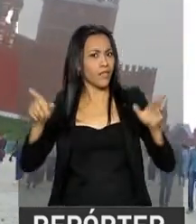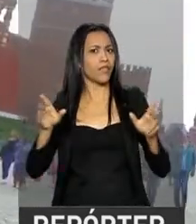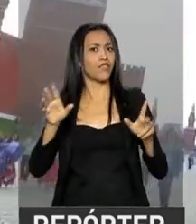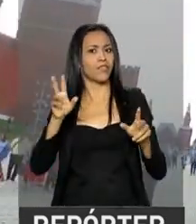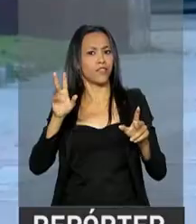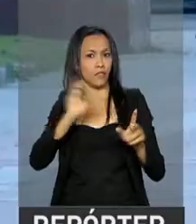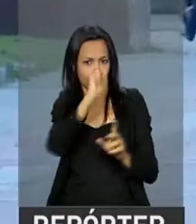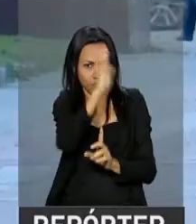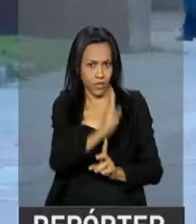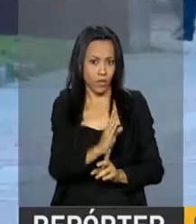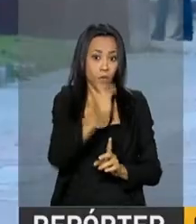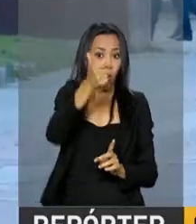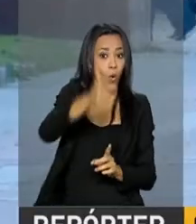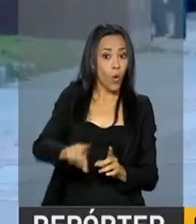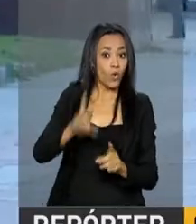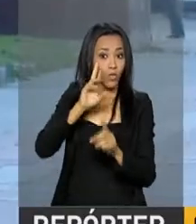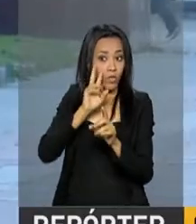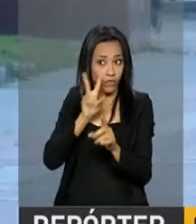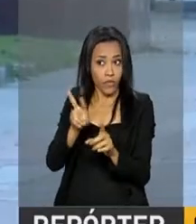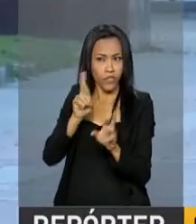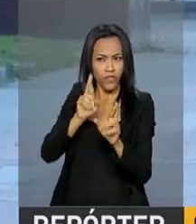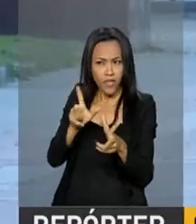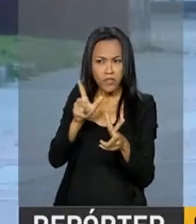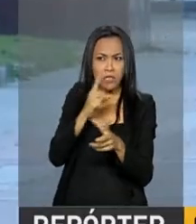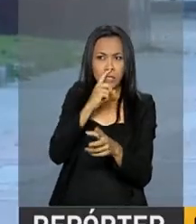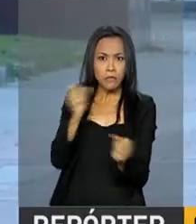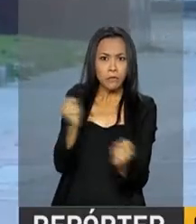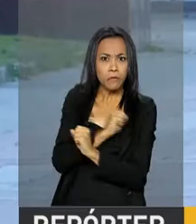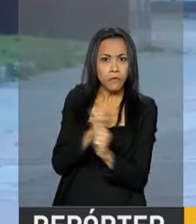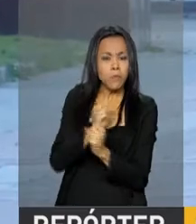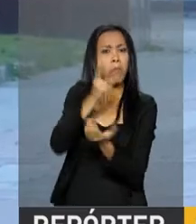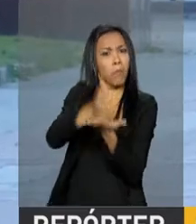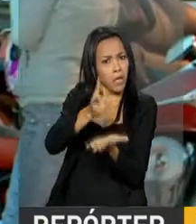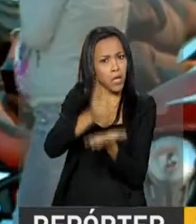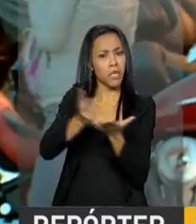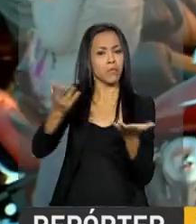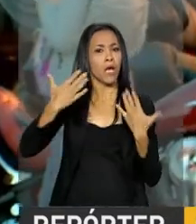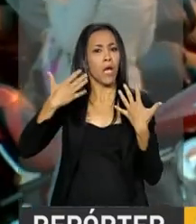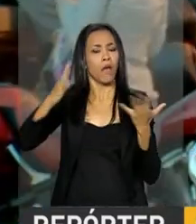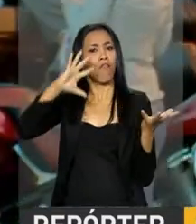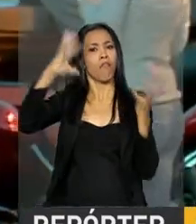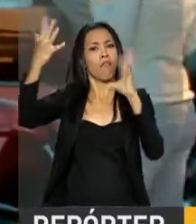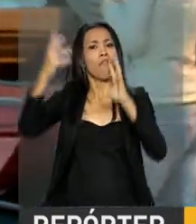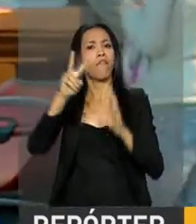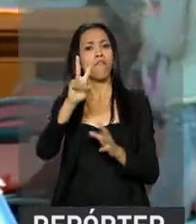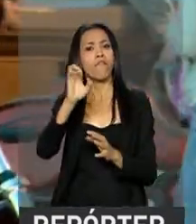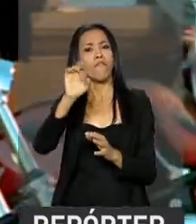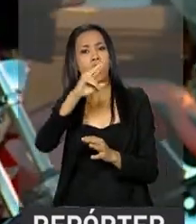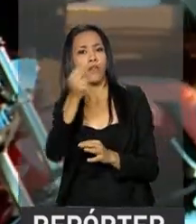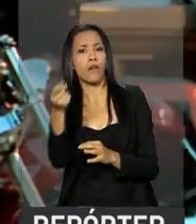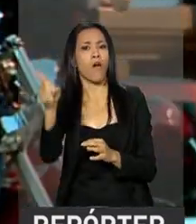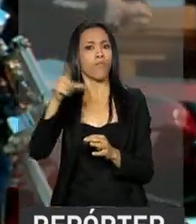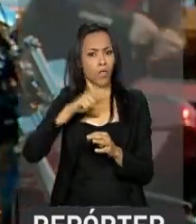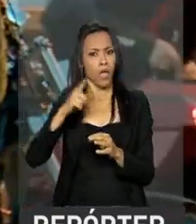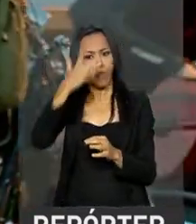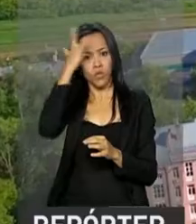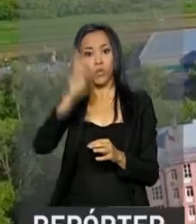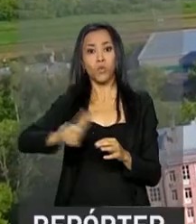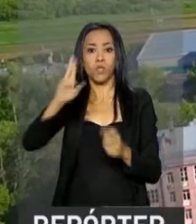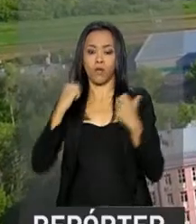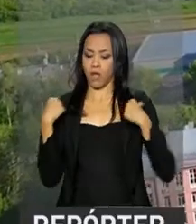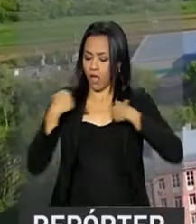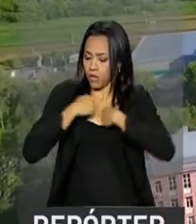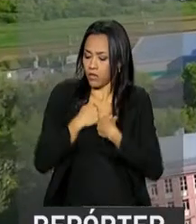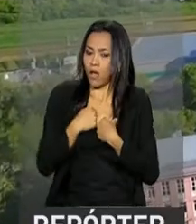Brasil. Outra diferença é o frio. Mesmo na chegada do verão, ainda tem gente andando de casaco pelas ruas de Moscou.